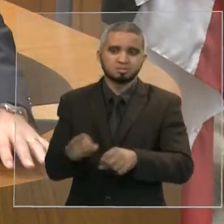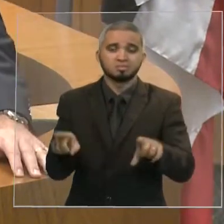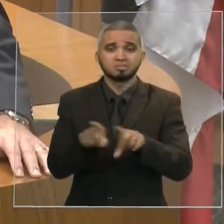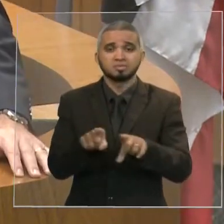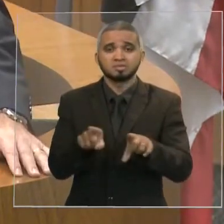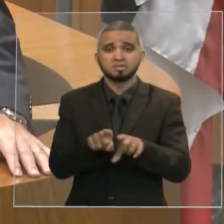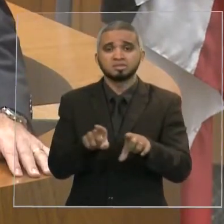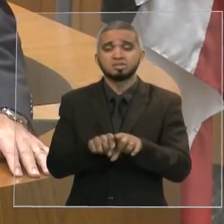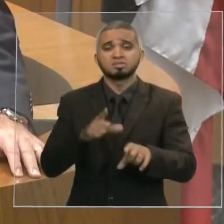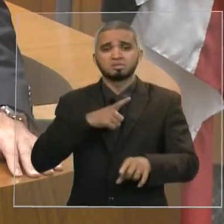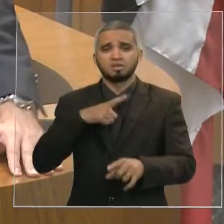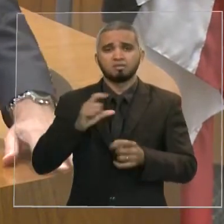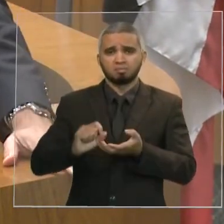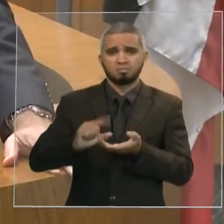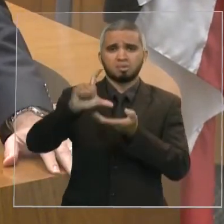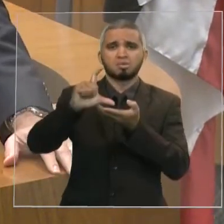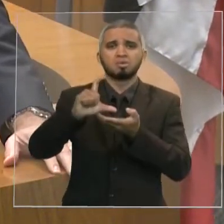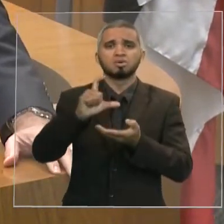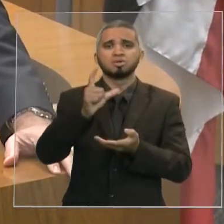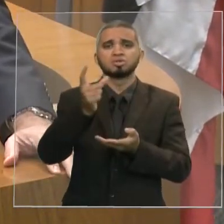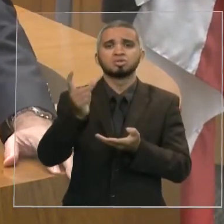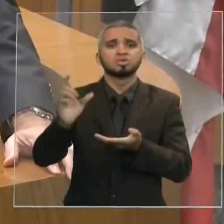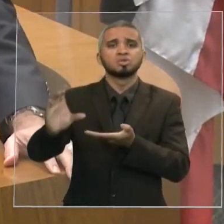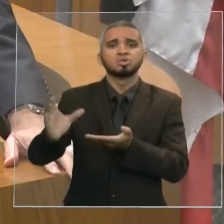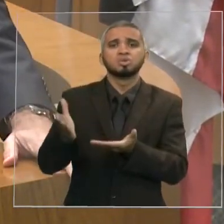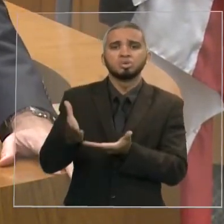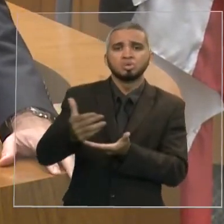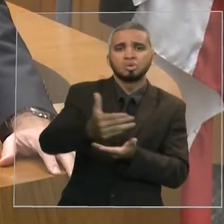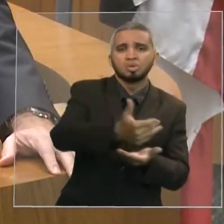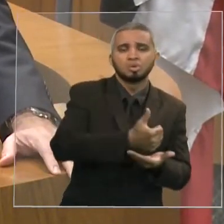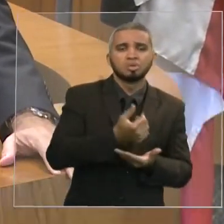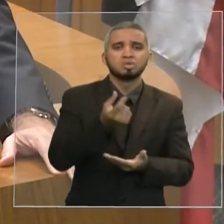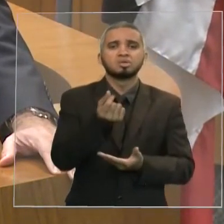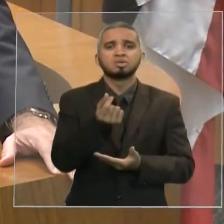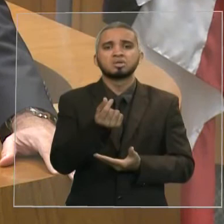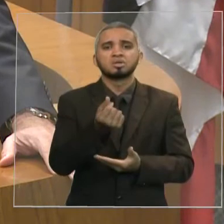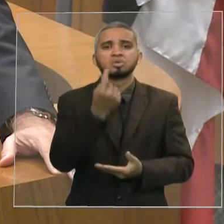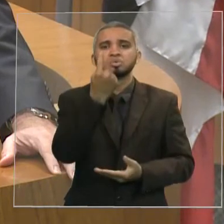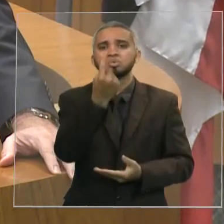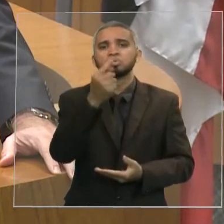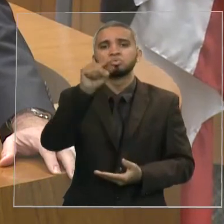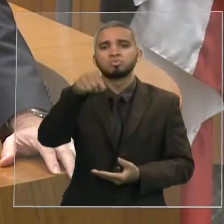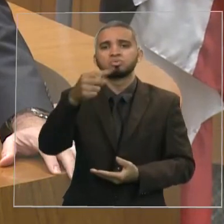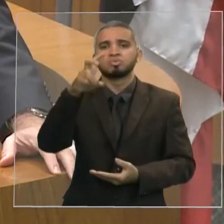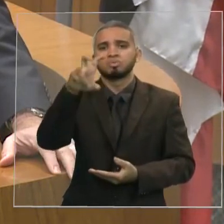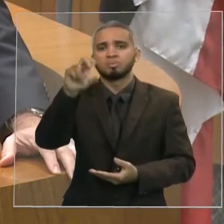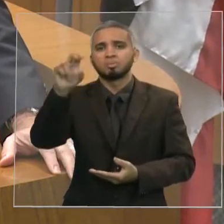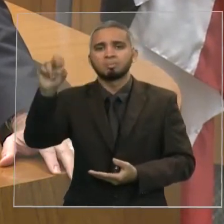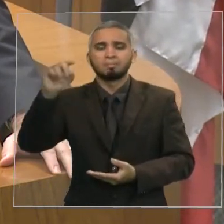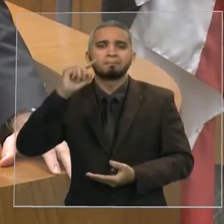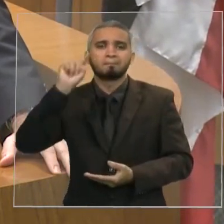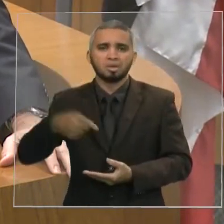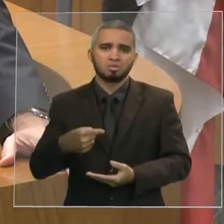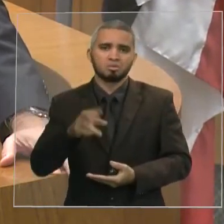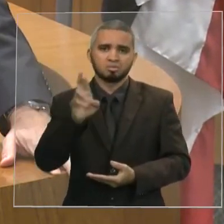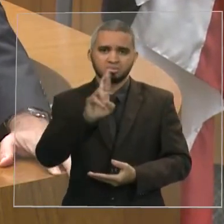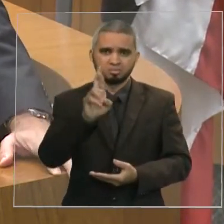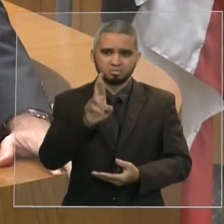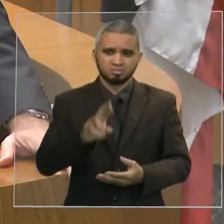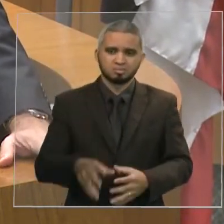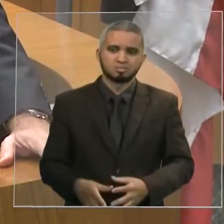E, sem dúvida nenhuma, só com a revisão dos contratos